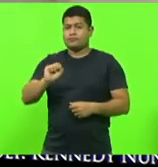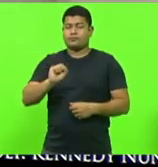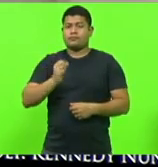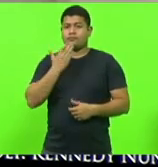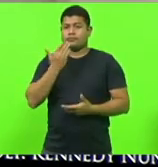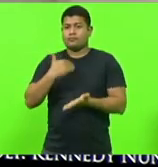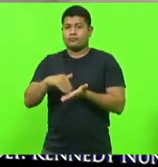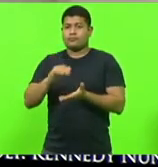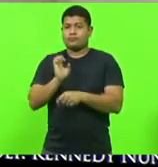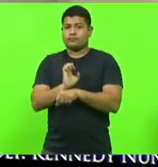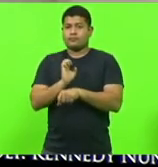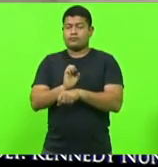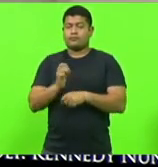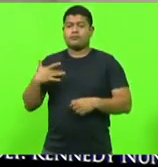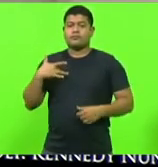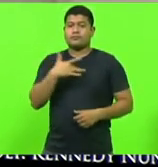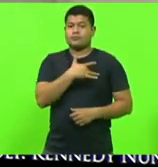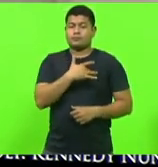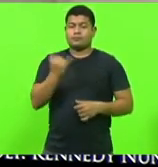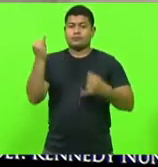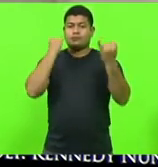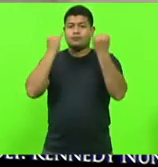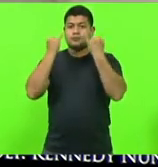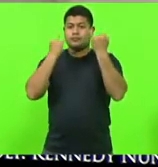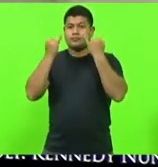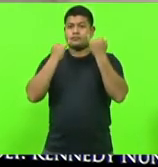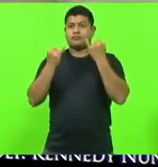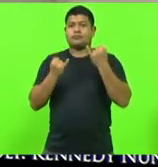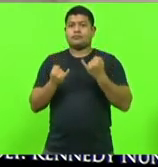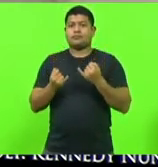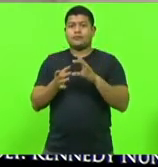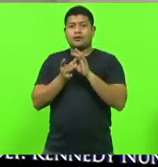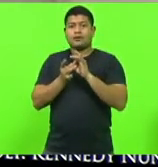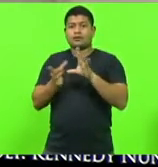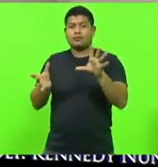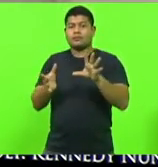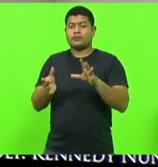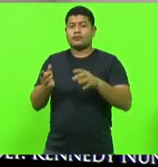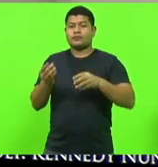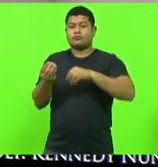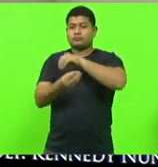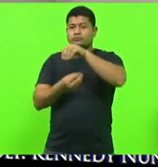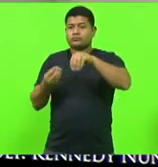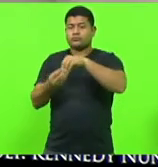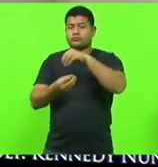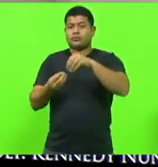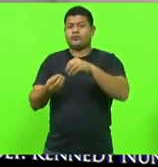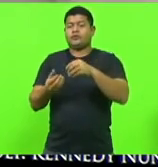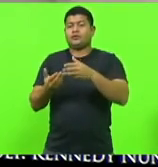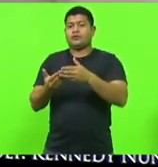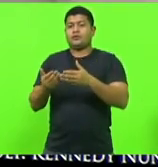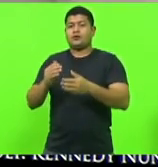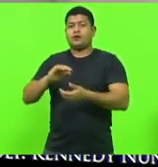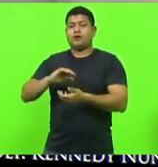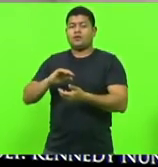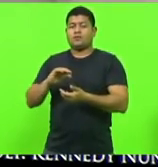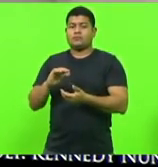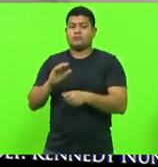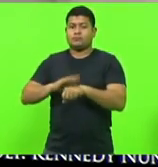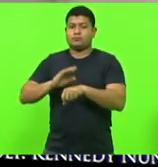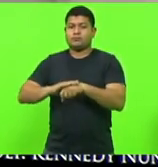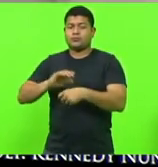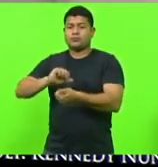Solicitando ao secretário de Estado da Saúde informações acerca da permissão para a manipulação do pescado adquirido diretamente do pescador